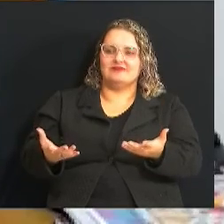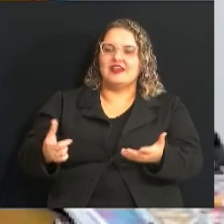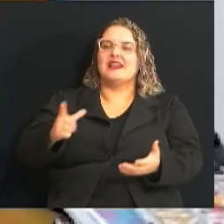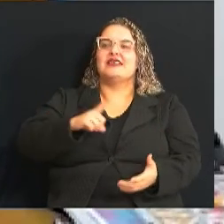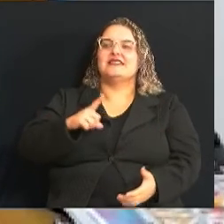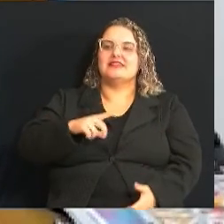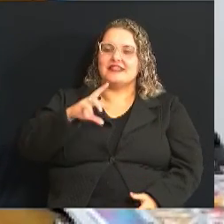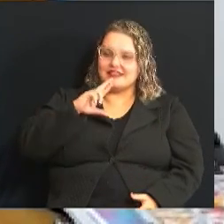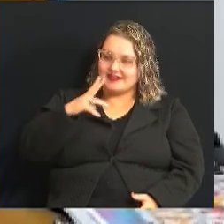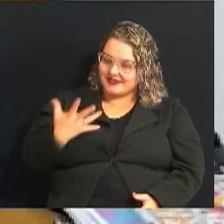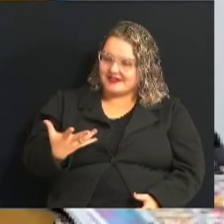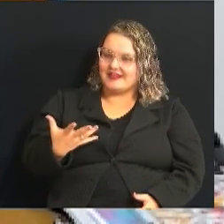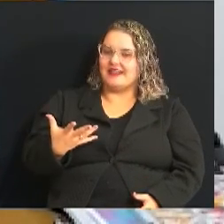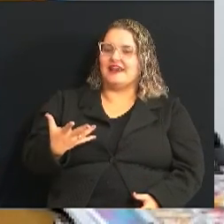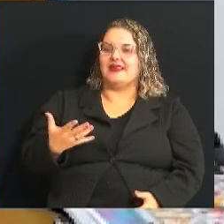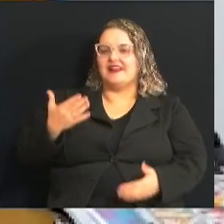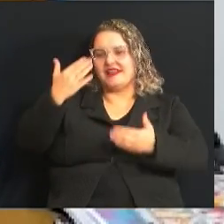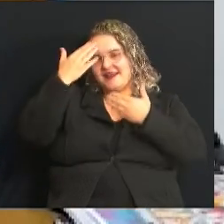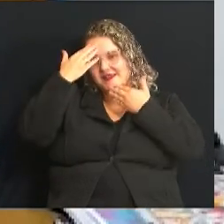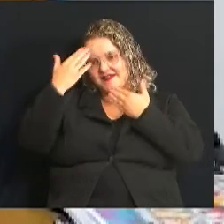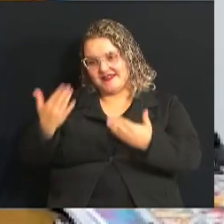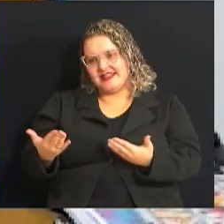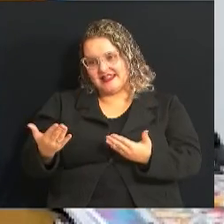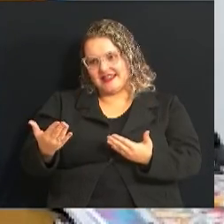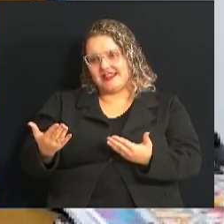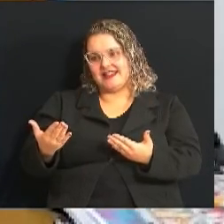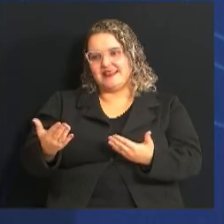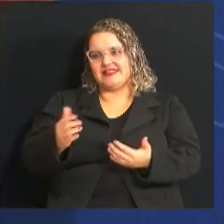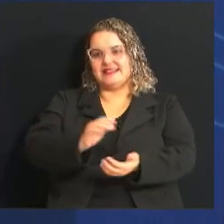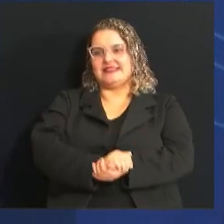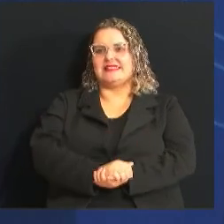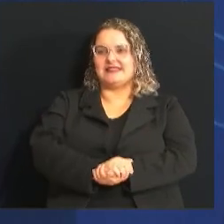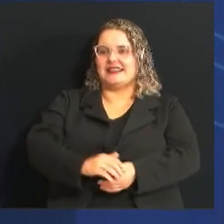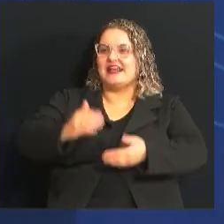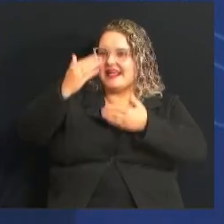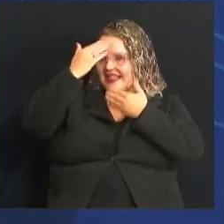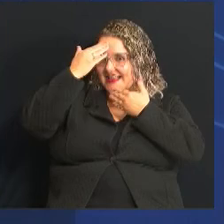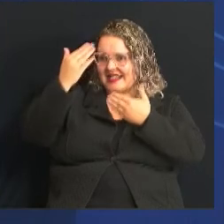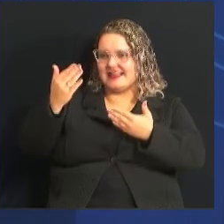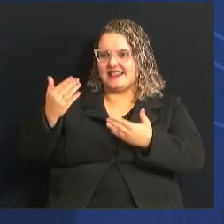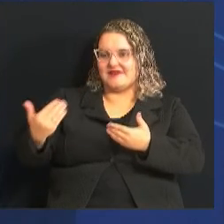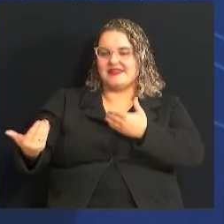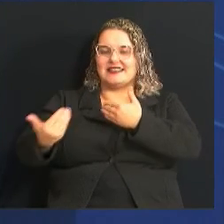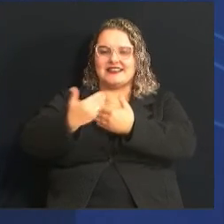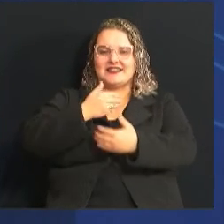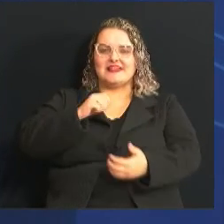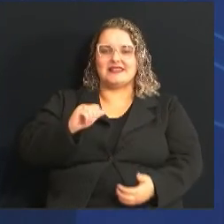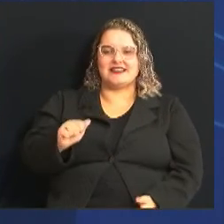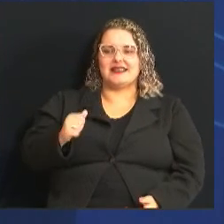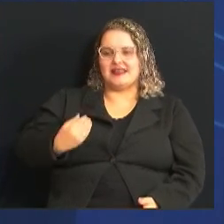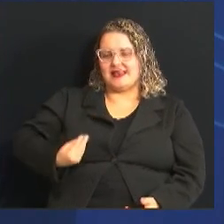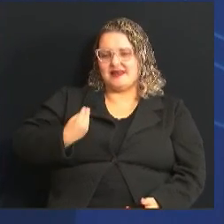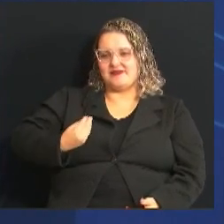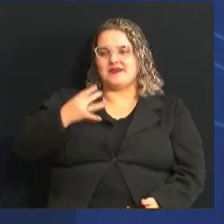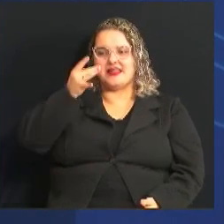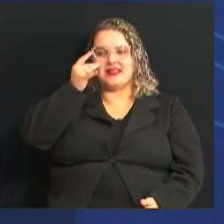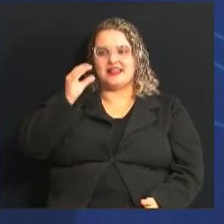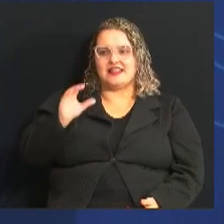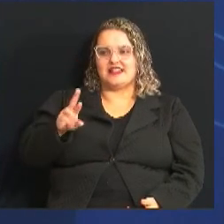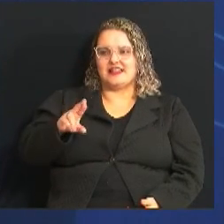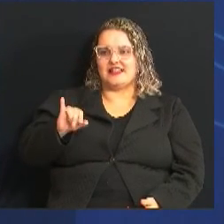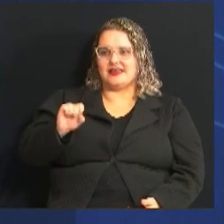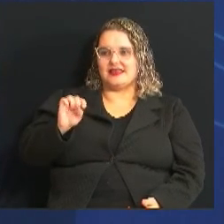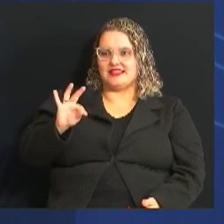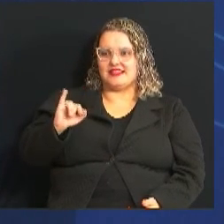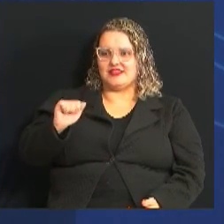hein? Então... Muito obrigada, muito obrigada. Agradecemos a participação e a presença da